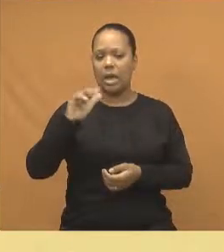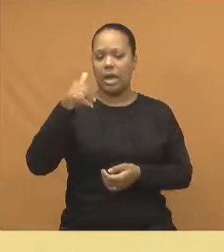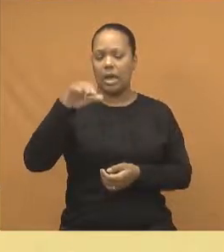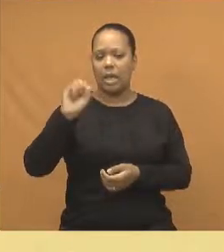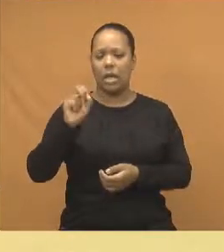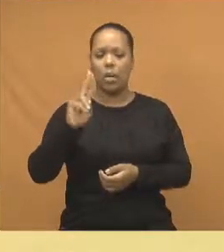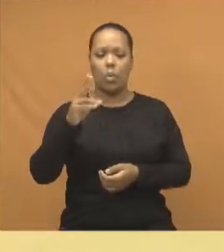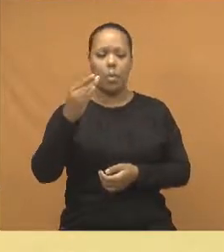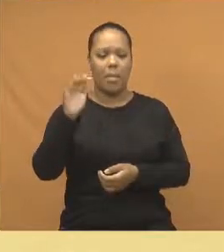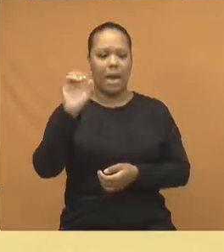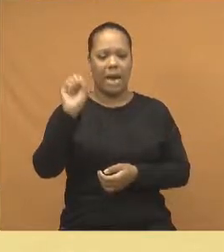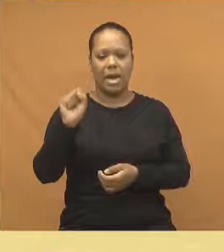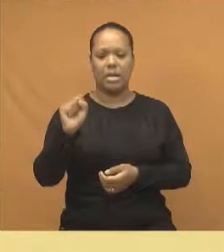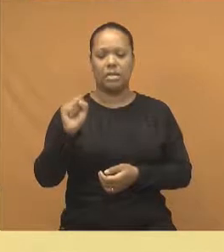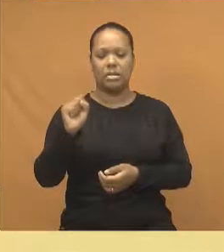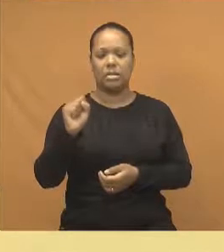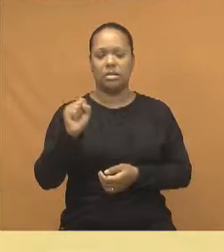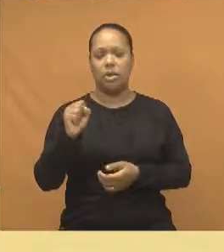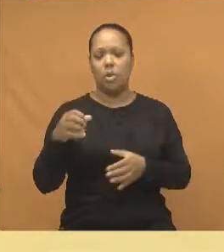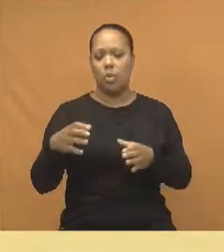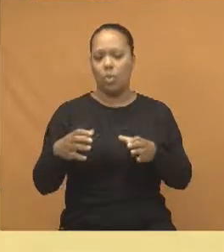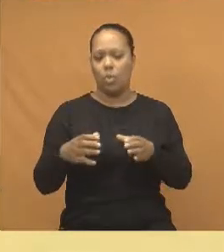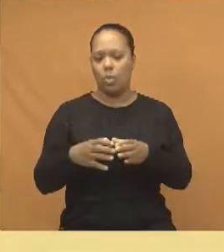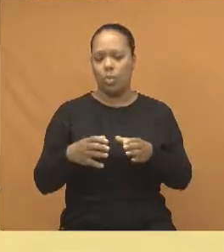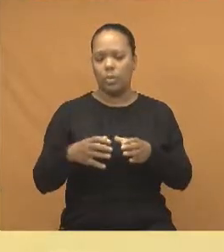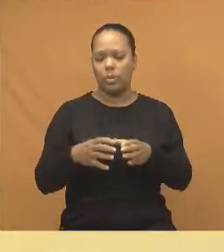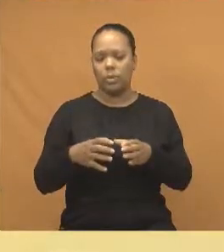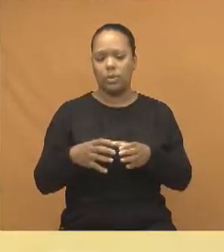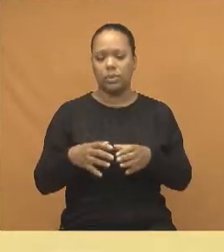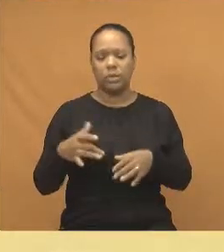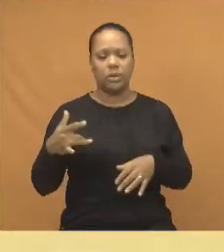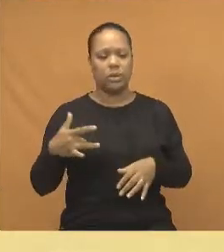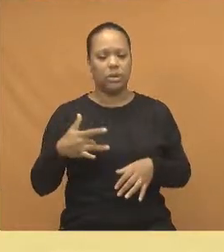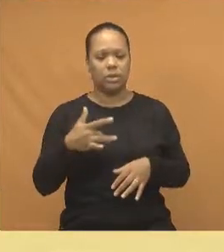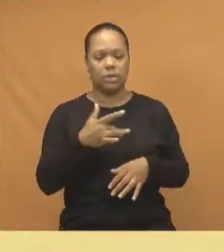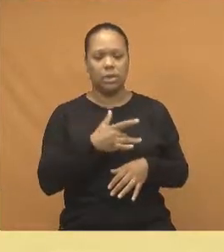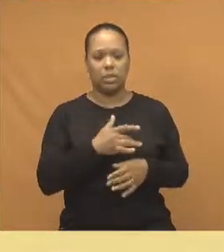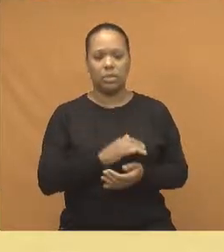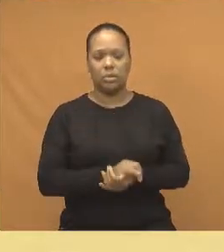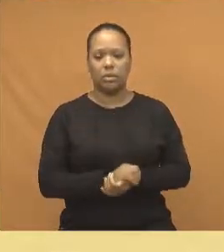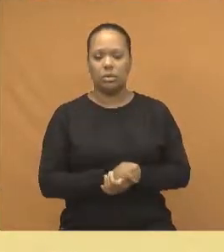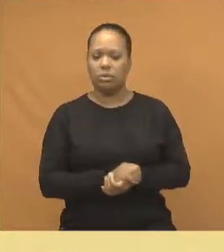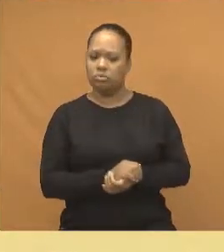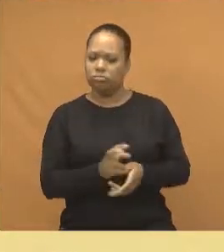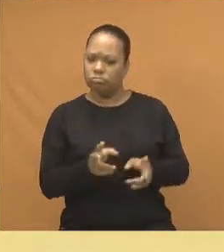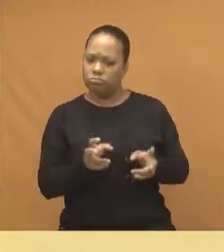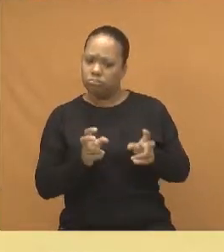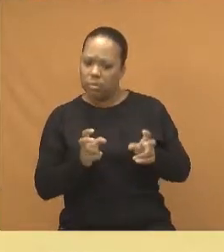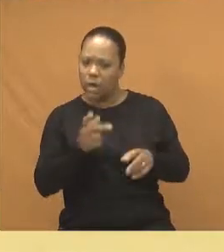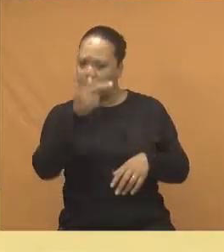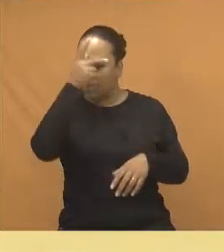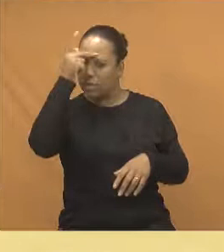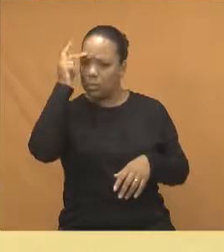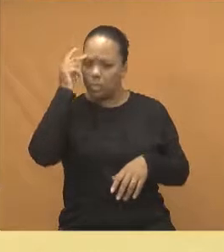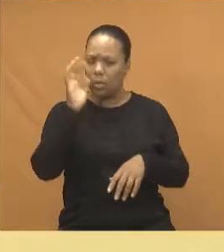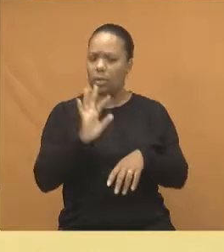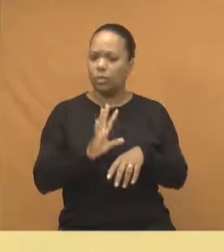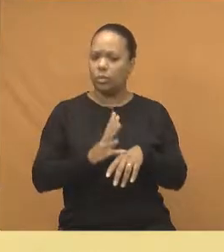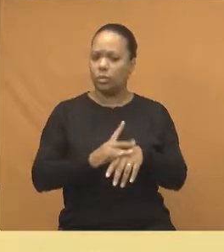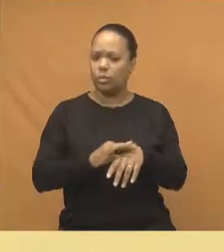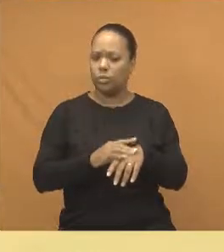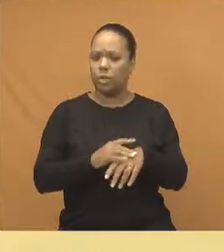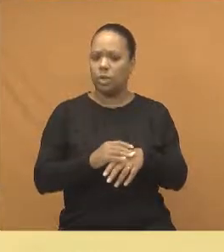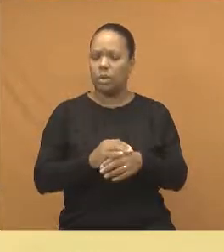de saúde credenciados à rede estadual de saúde, após a identificação do paciente no ato